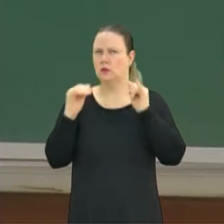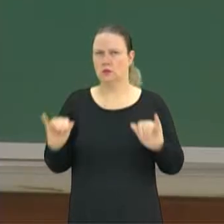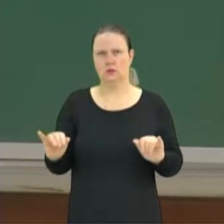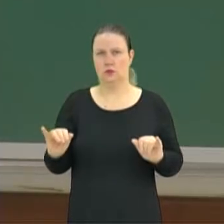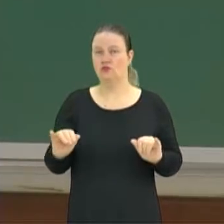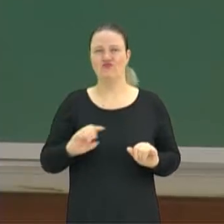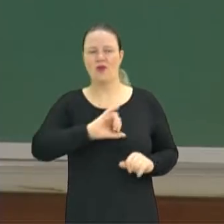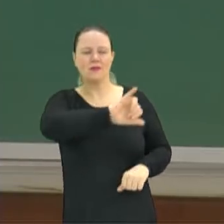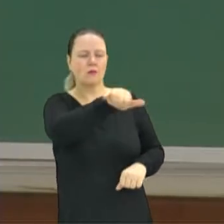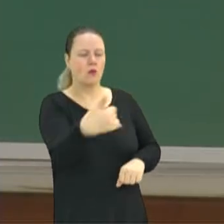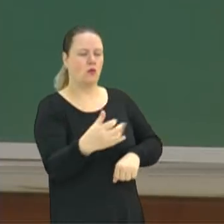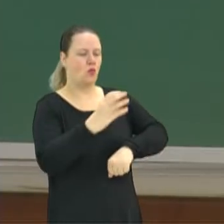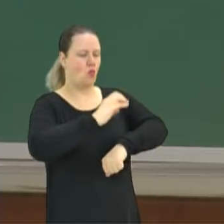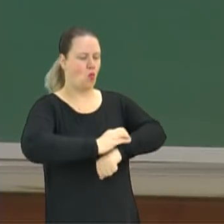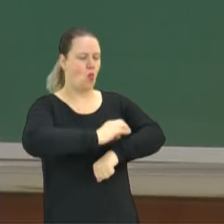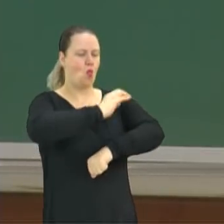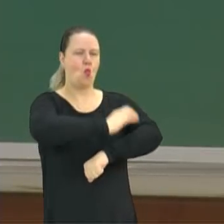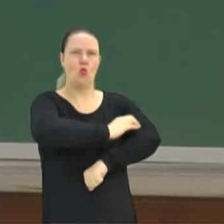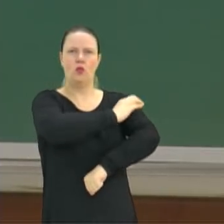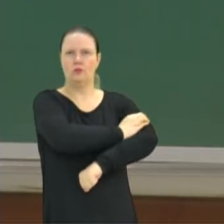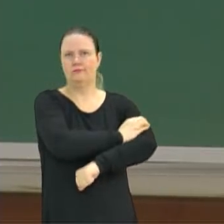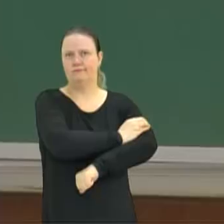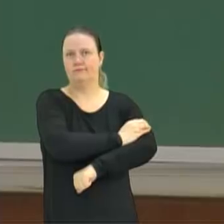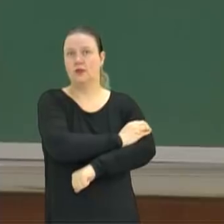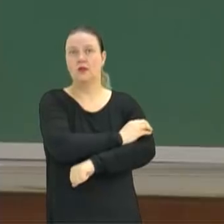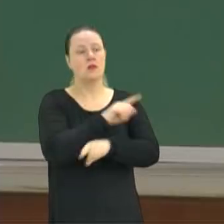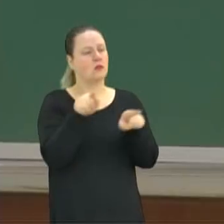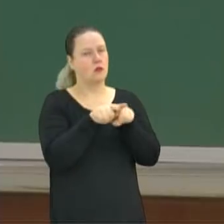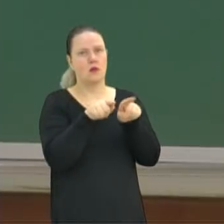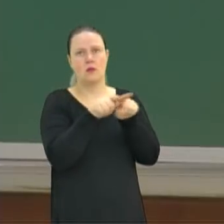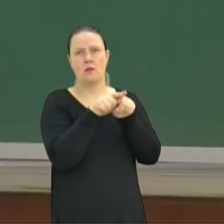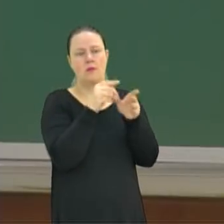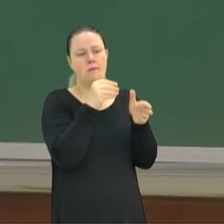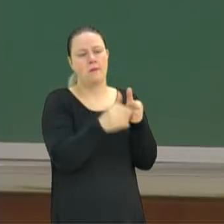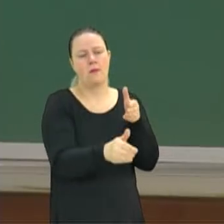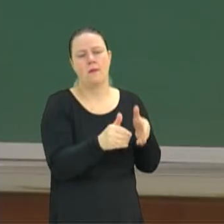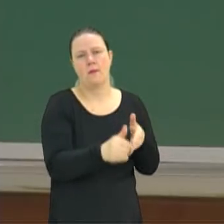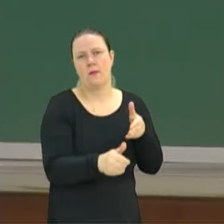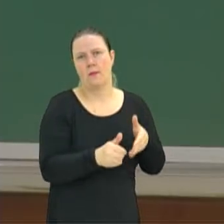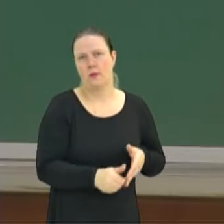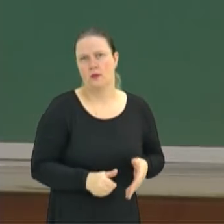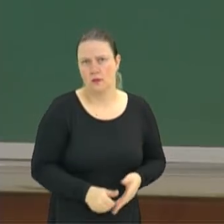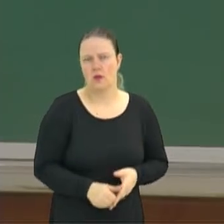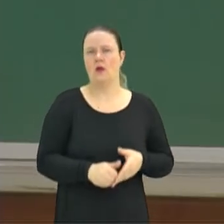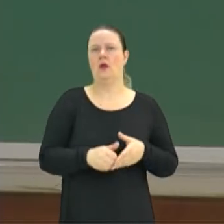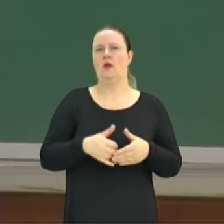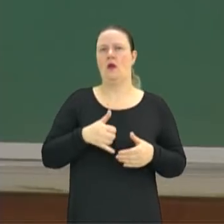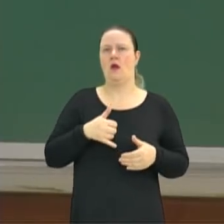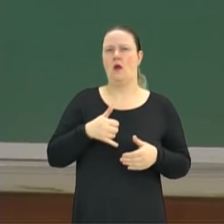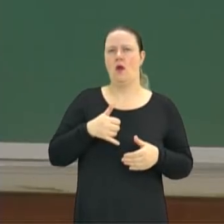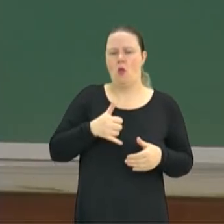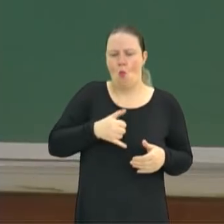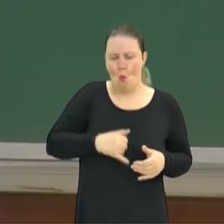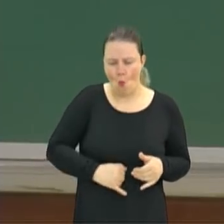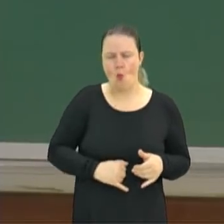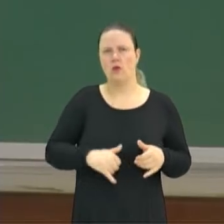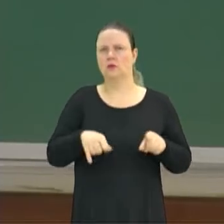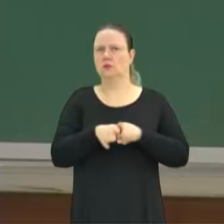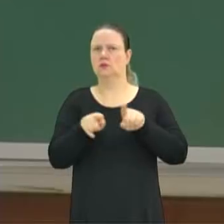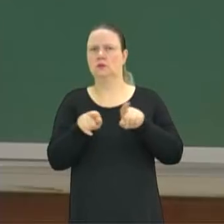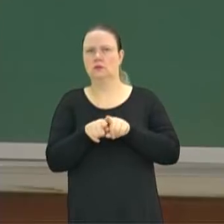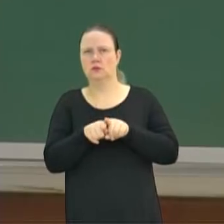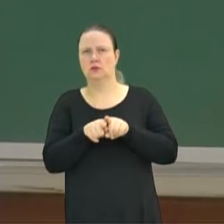sapo, porque ele também perde energia pelos processos para se manter vivo, né? Perde energia aqui nas fezes também. Então, tudo isso